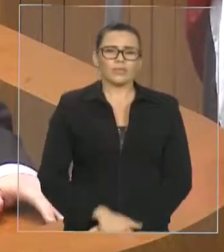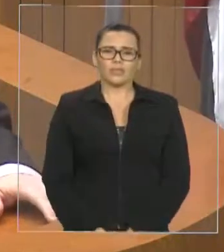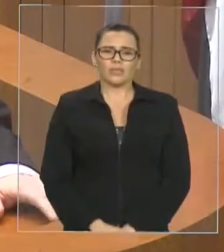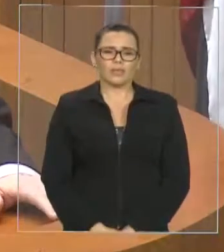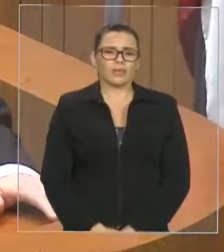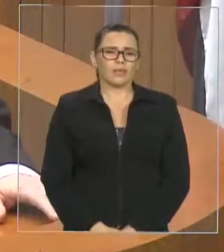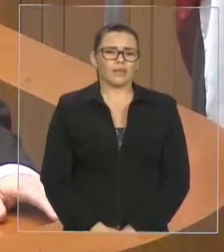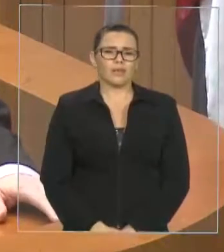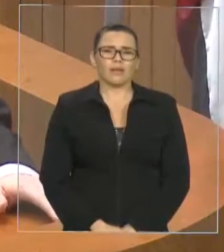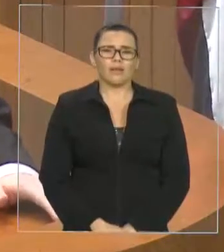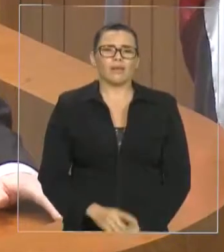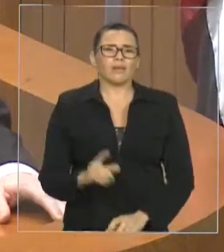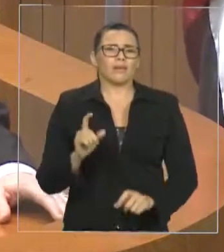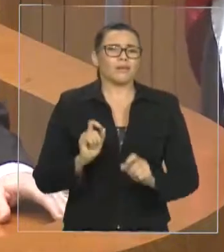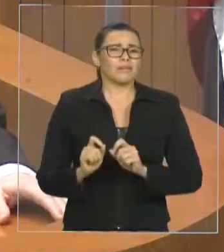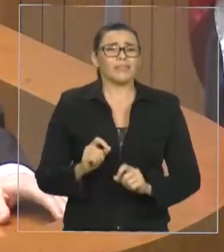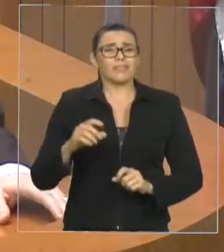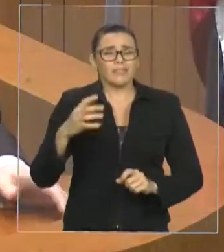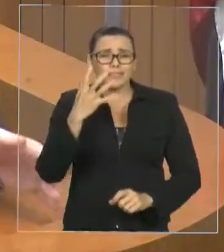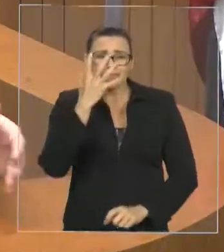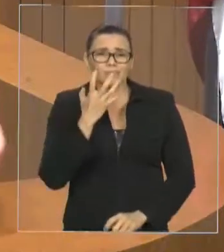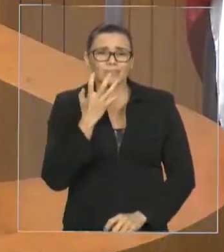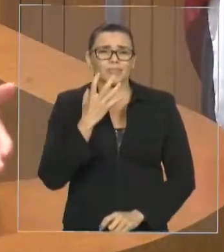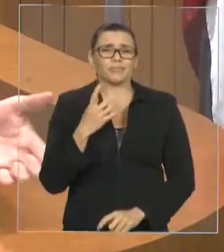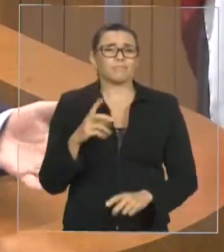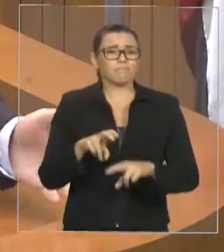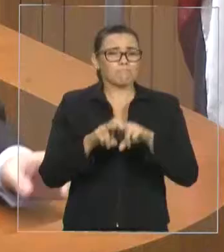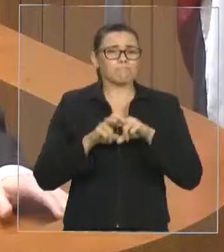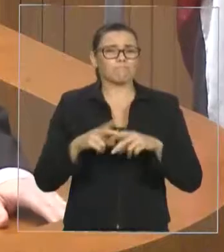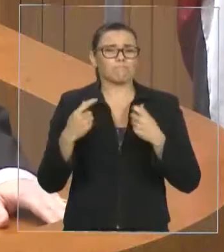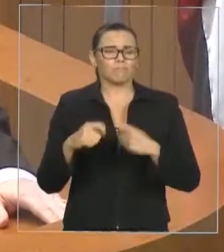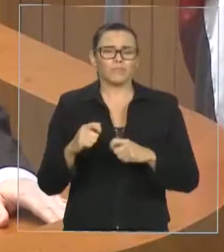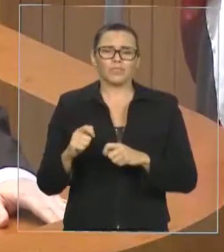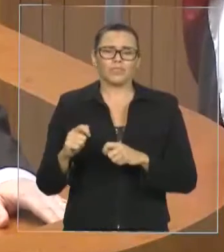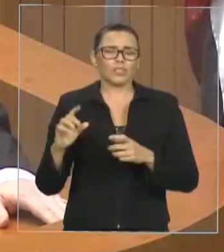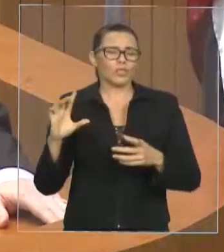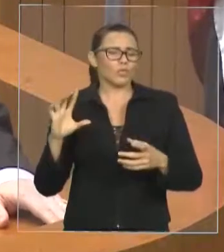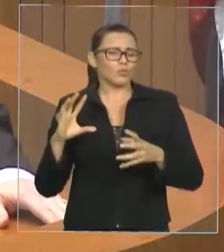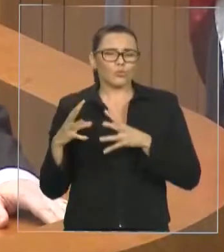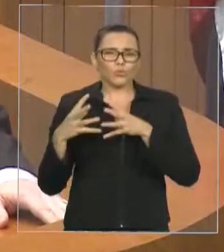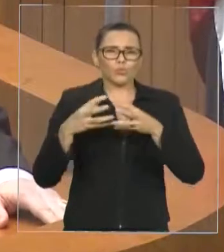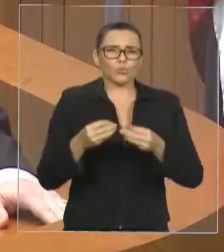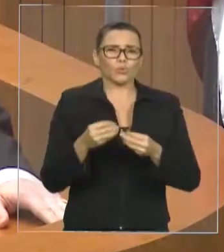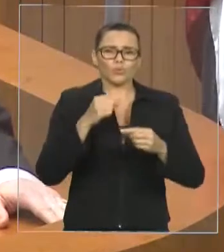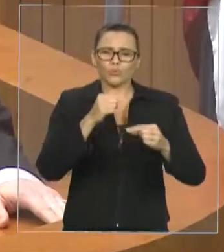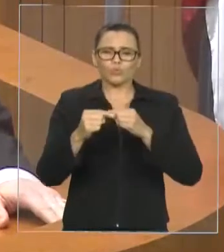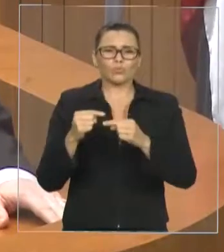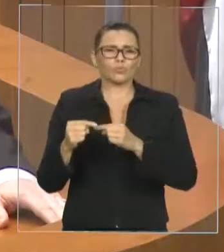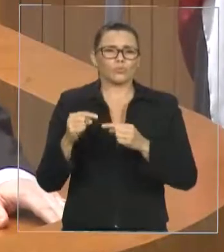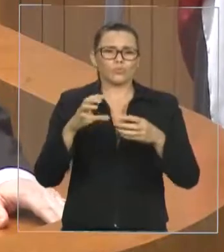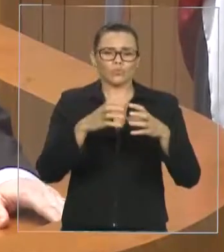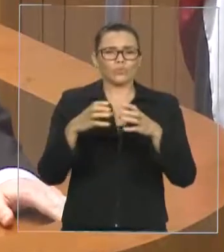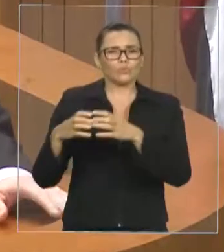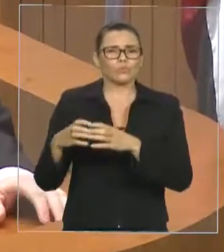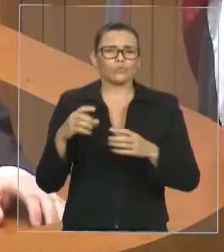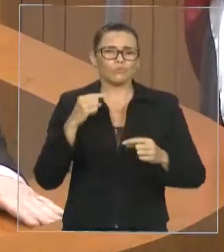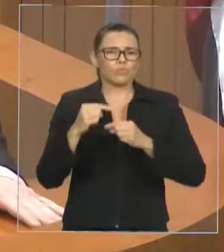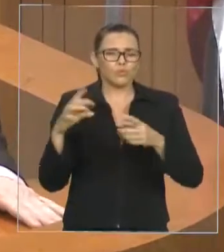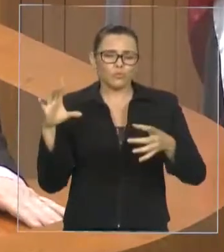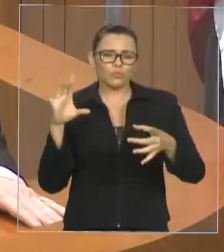é preciso união de todos para que aqueles estudantes não tenham esse prejuízo vamos